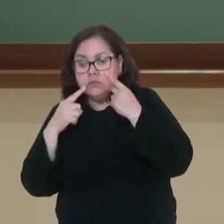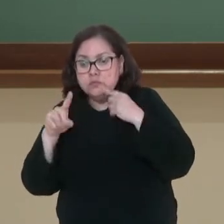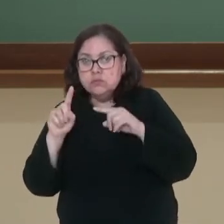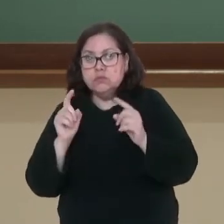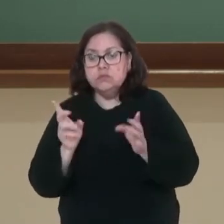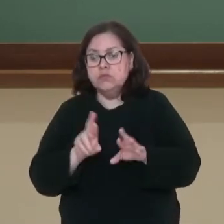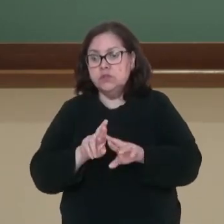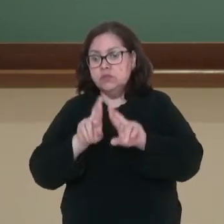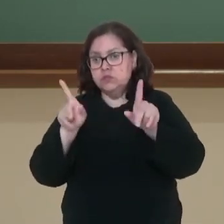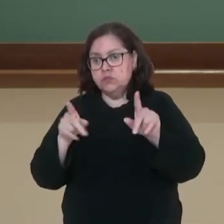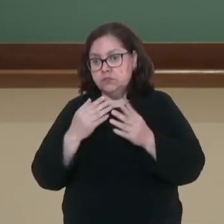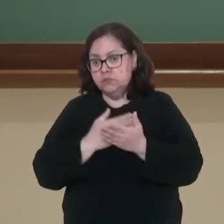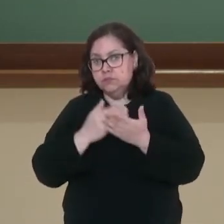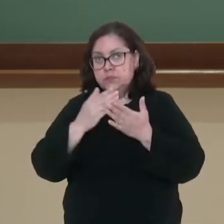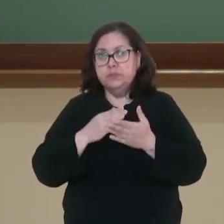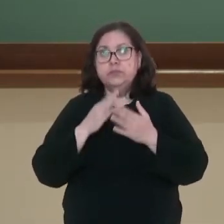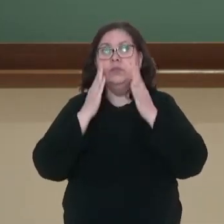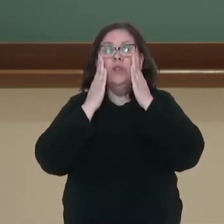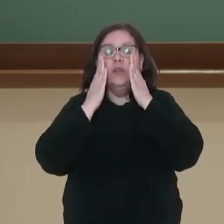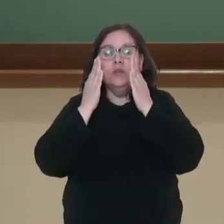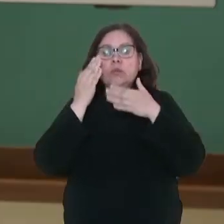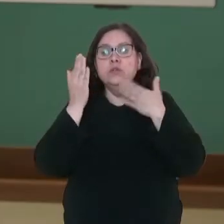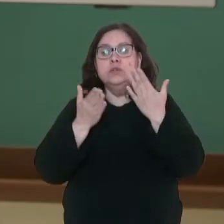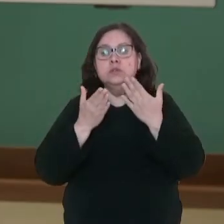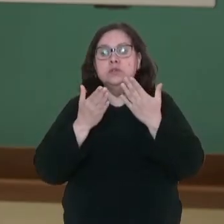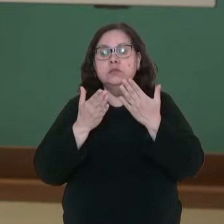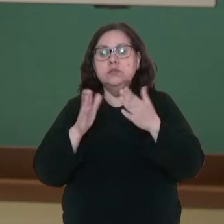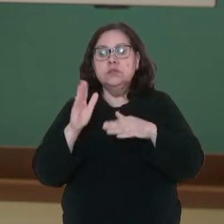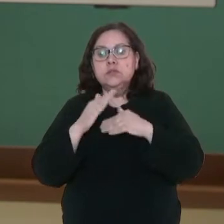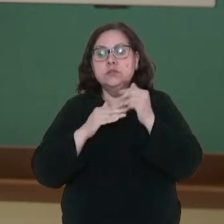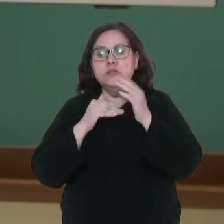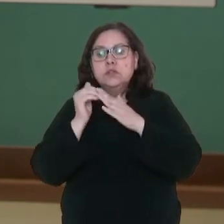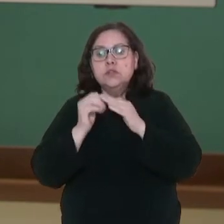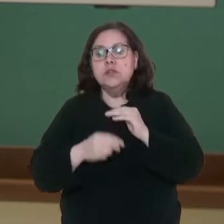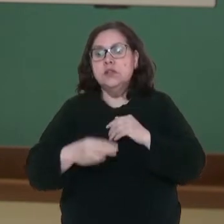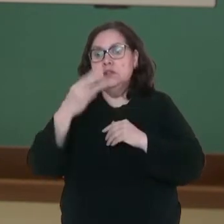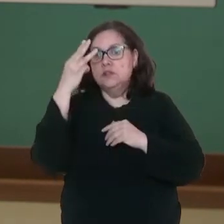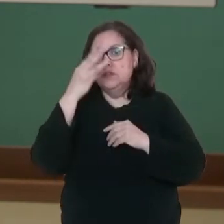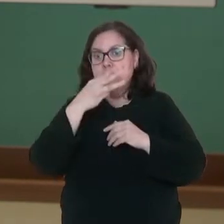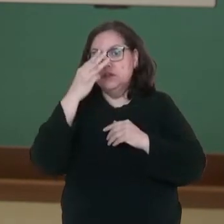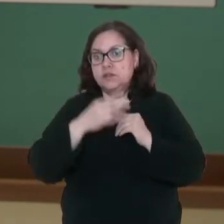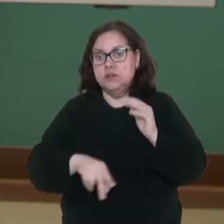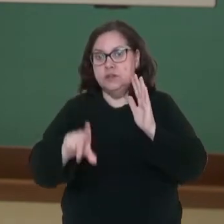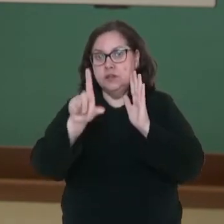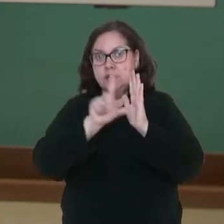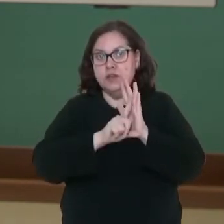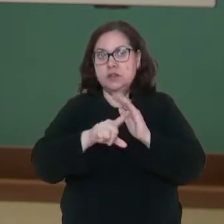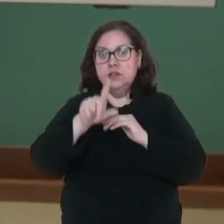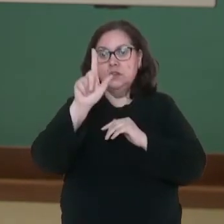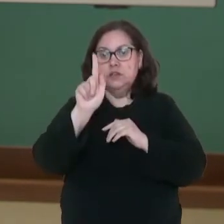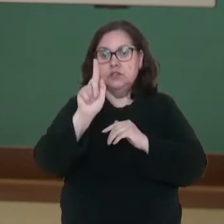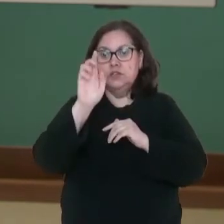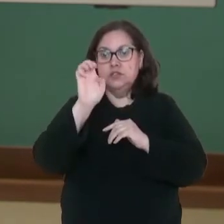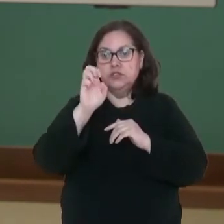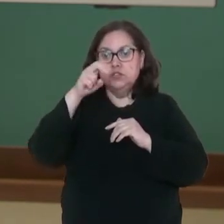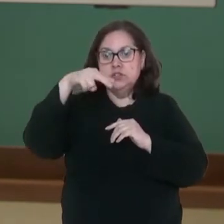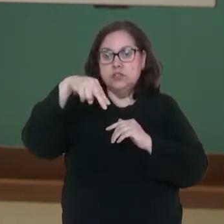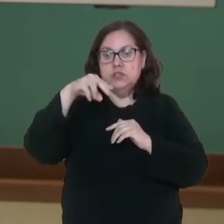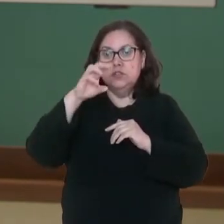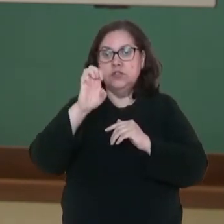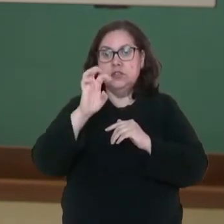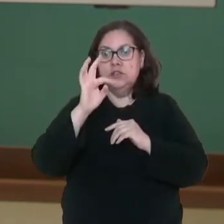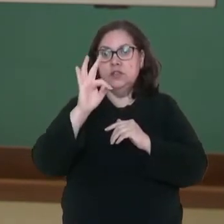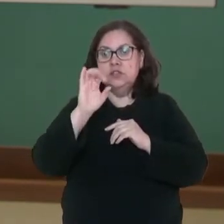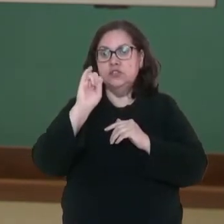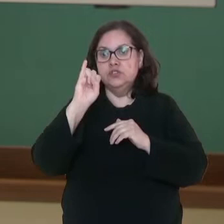acabam diferenciando a partir dali. E com isso se constrói a chamada terceira lei da genética. Primeira lei da genética e